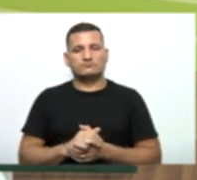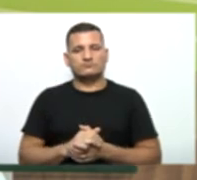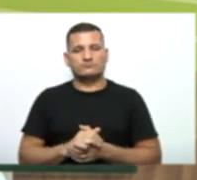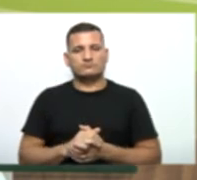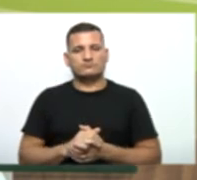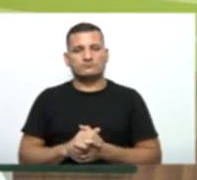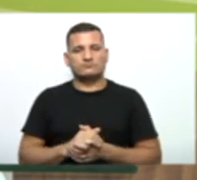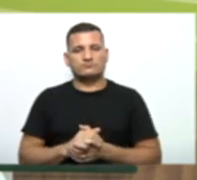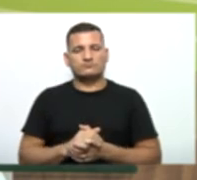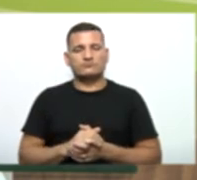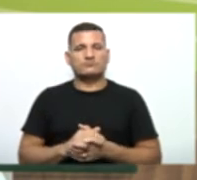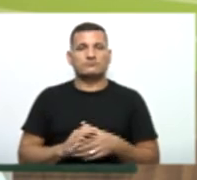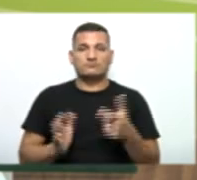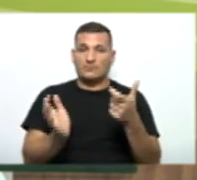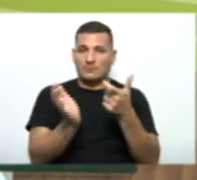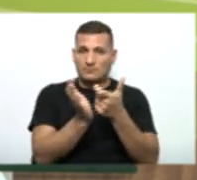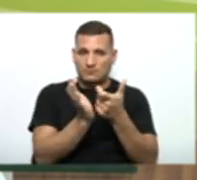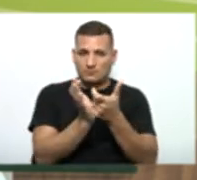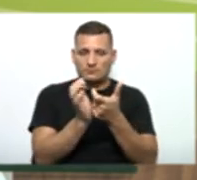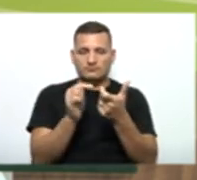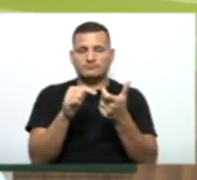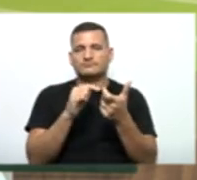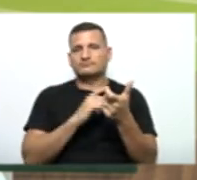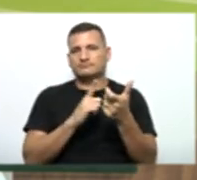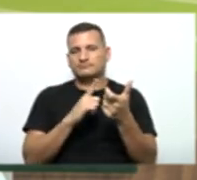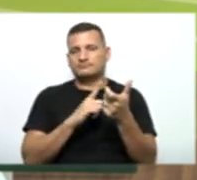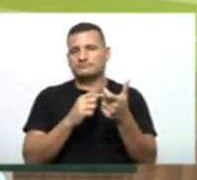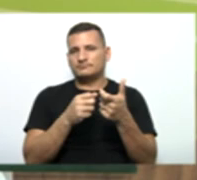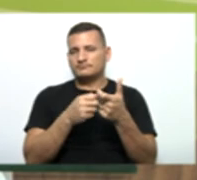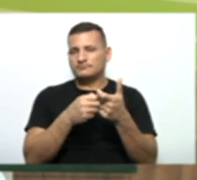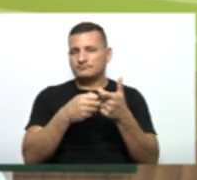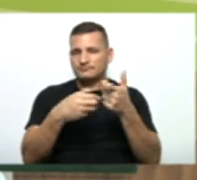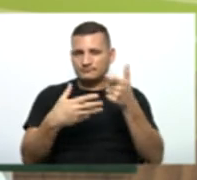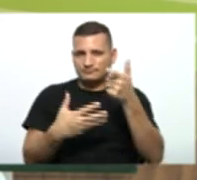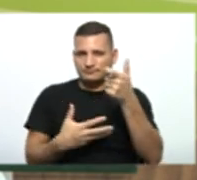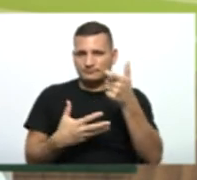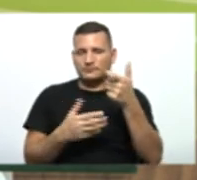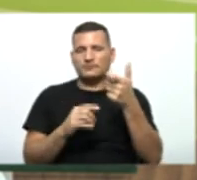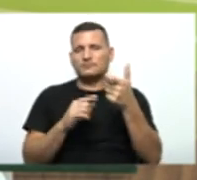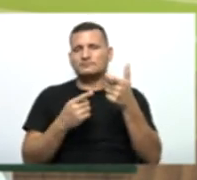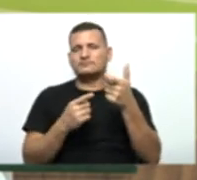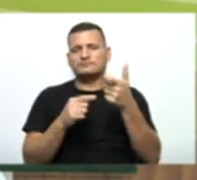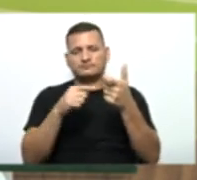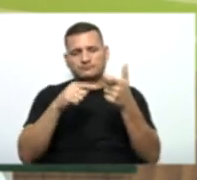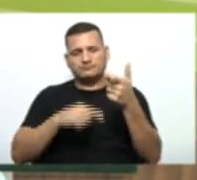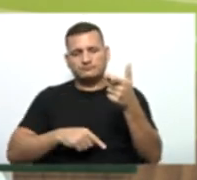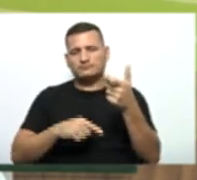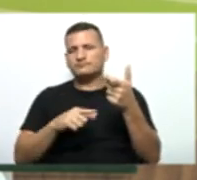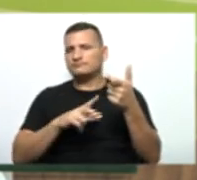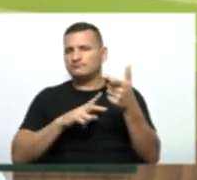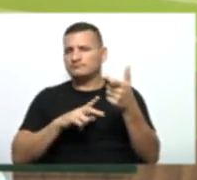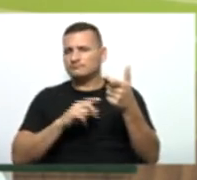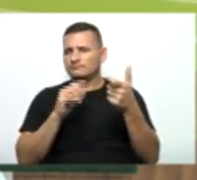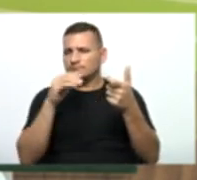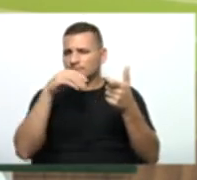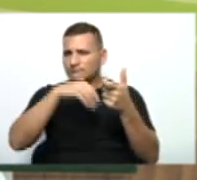Uma classe tem os atributos, mas você chegou a se perguntar por que existir um atributo